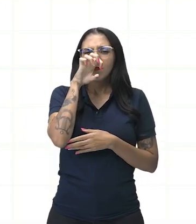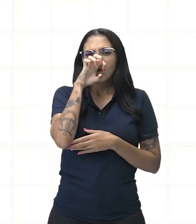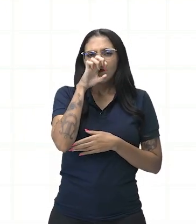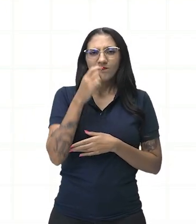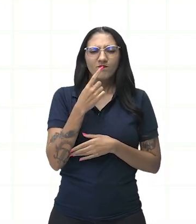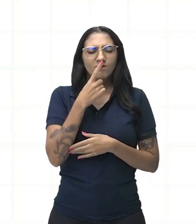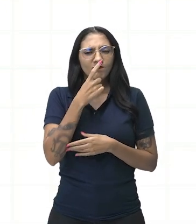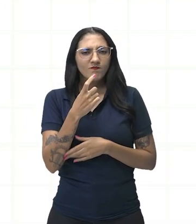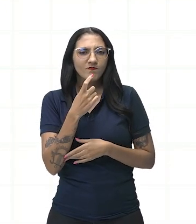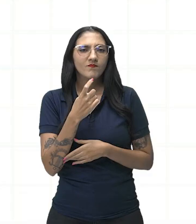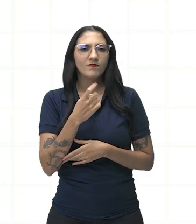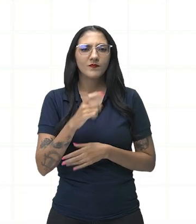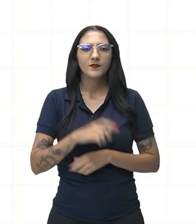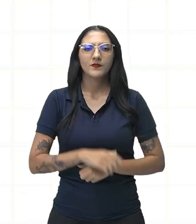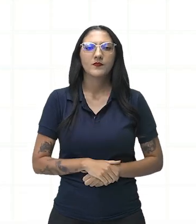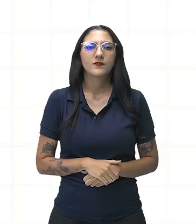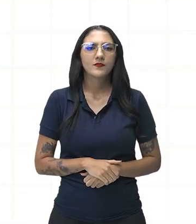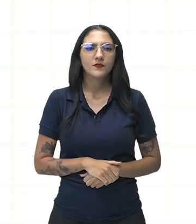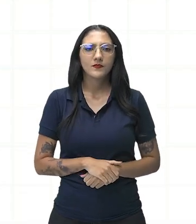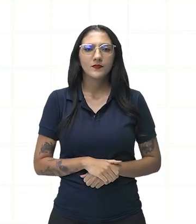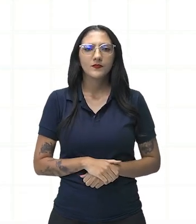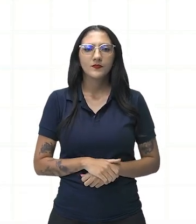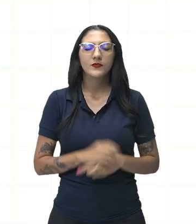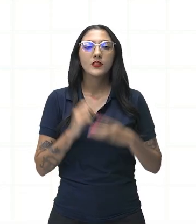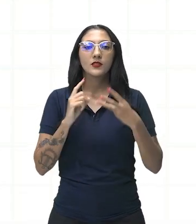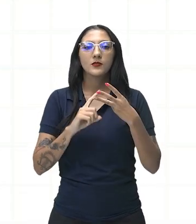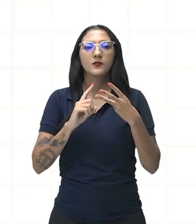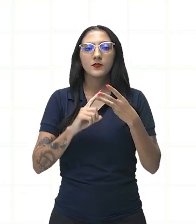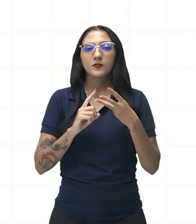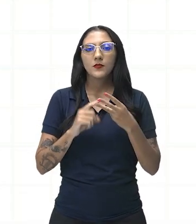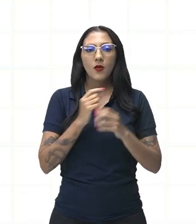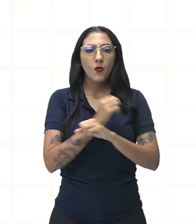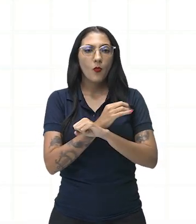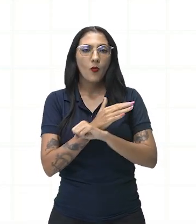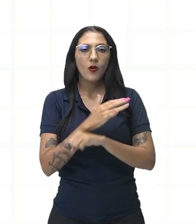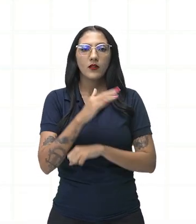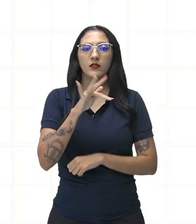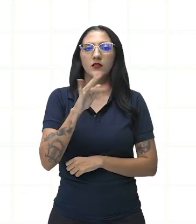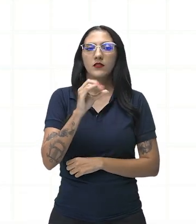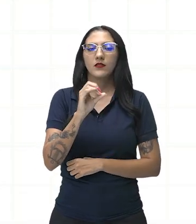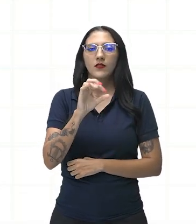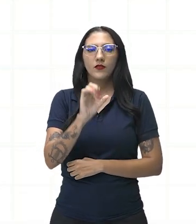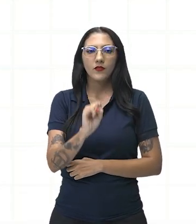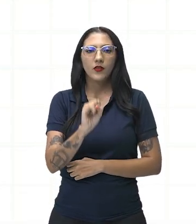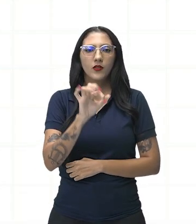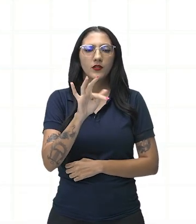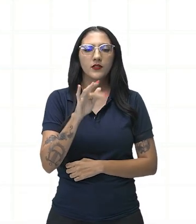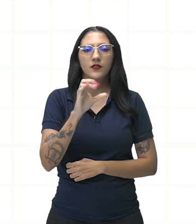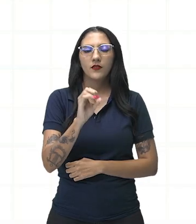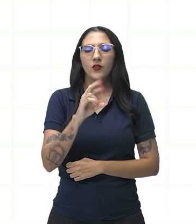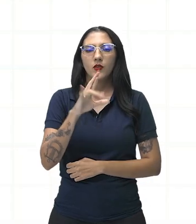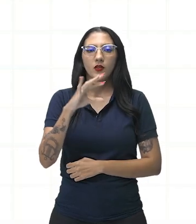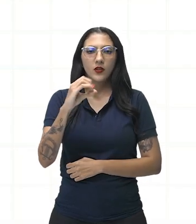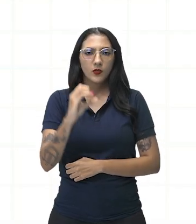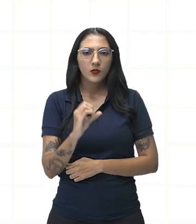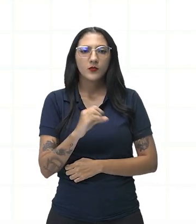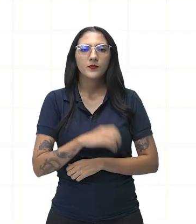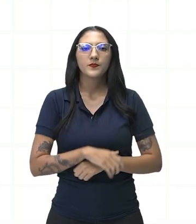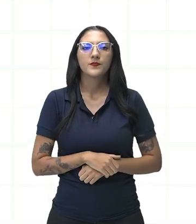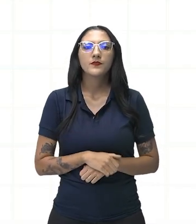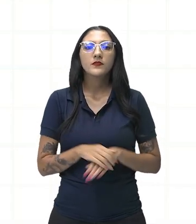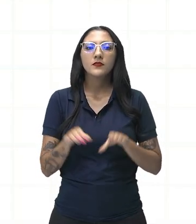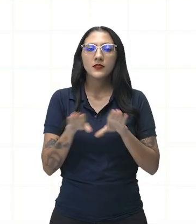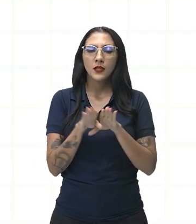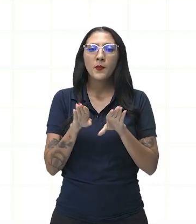vinagre, o ácido acético. Temos também o ácido fosfórico, na sua fórmula H3PO4,